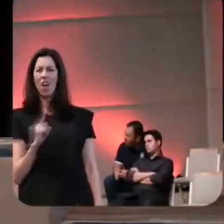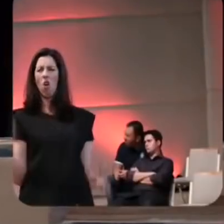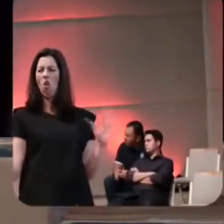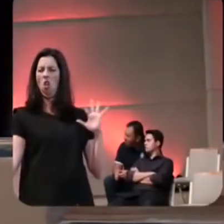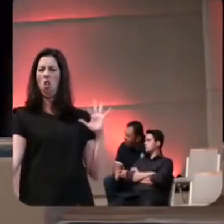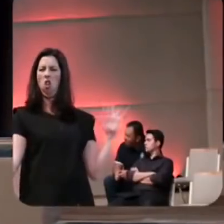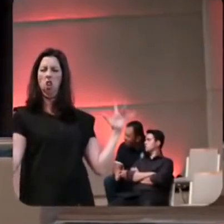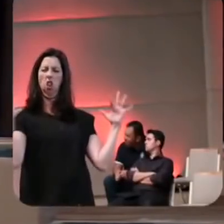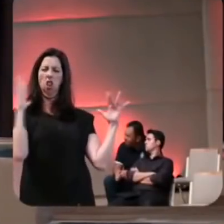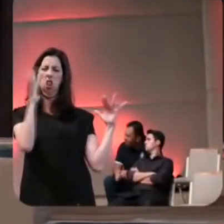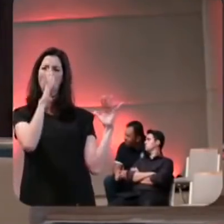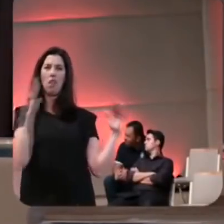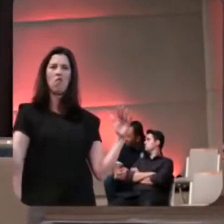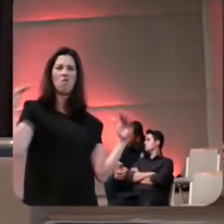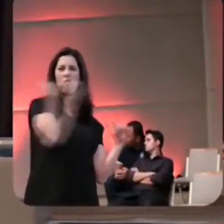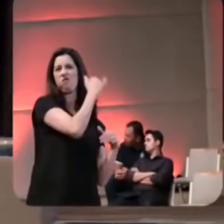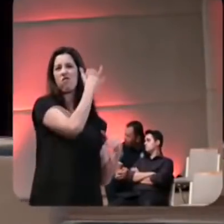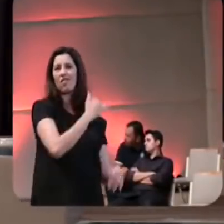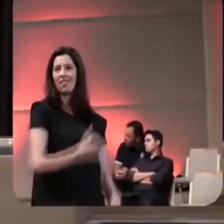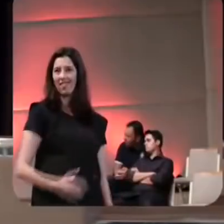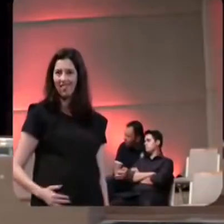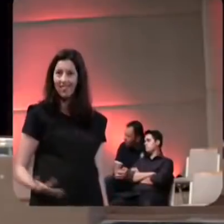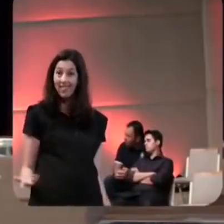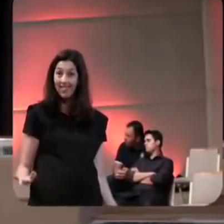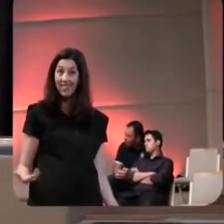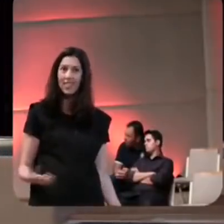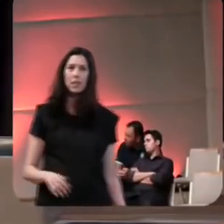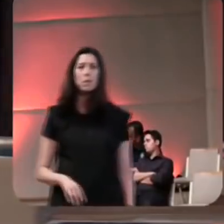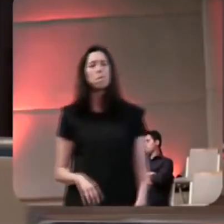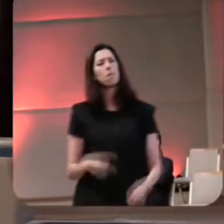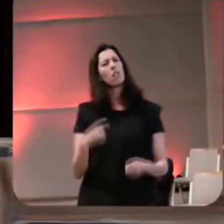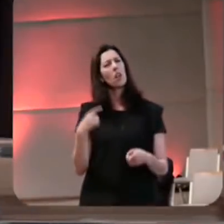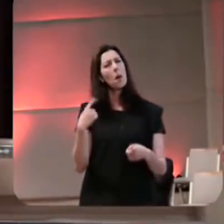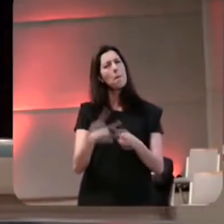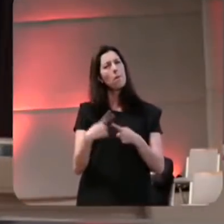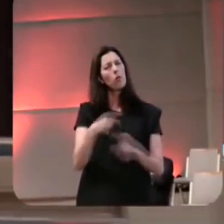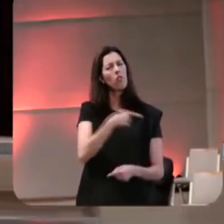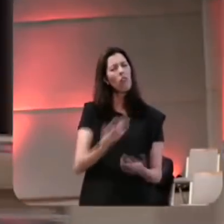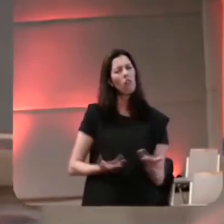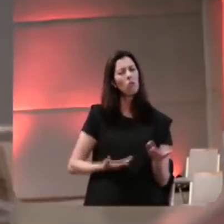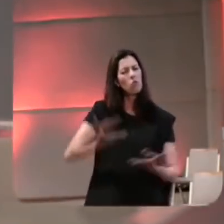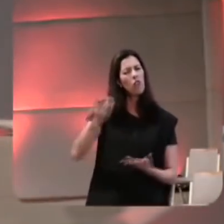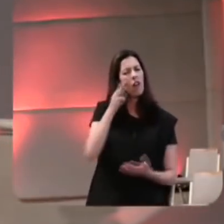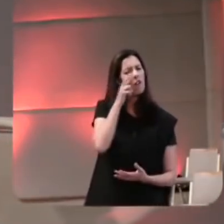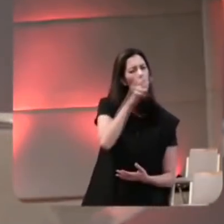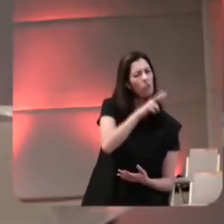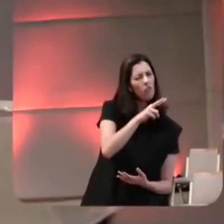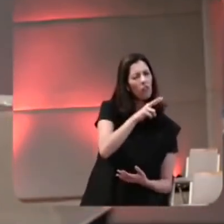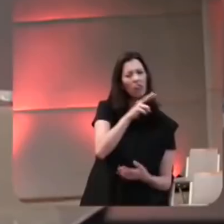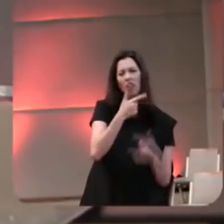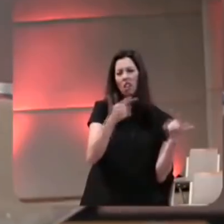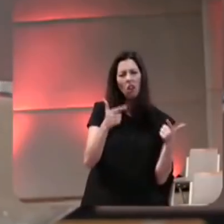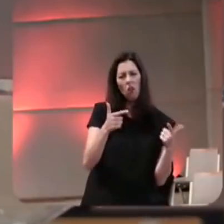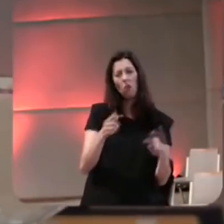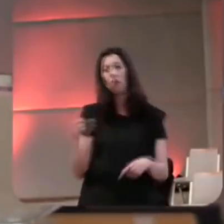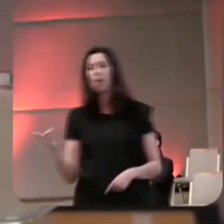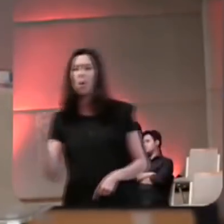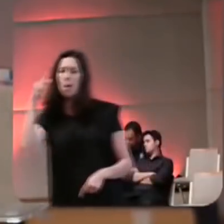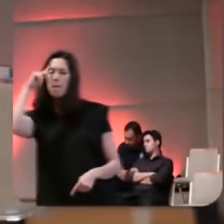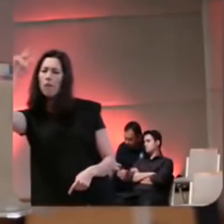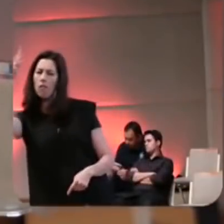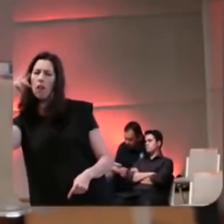É verdade. Mas quando eu olho para a história de Eliseu e olho para a história desse ajudante